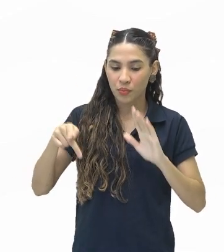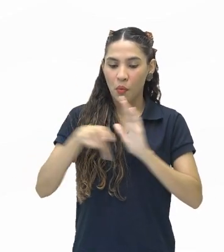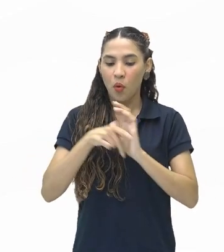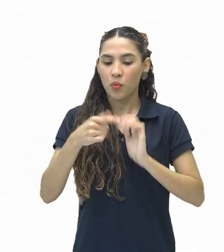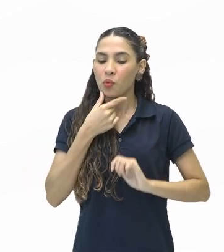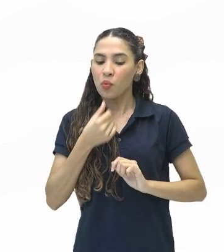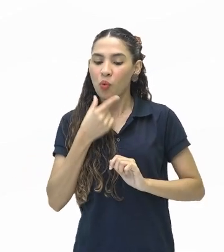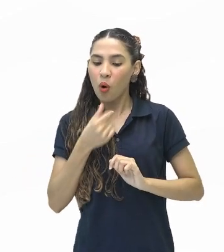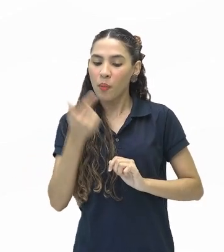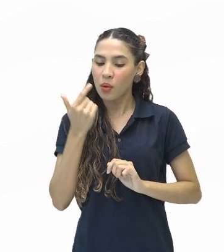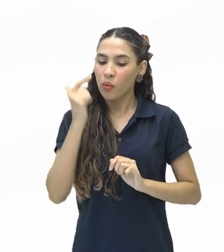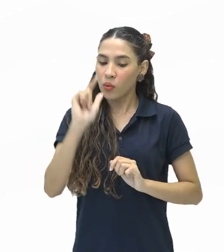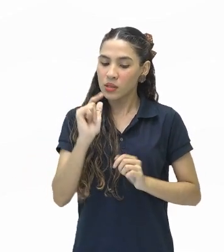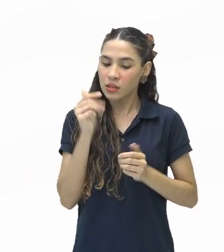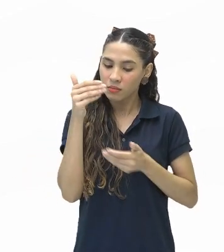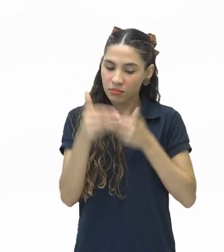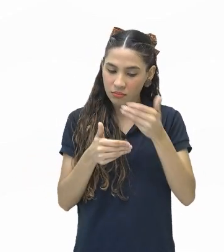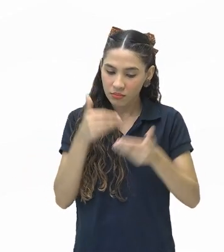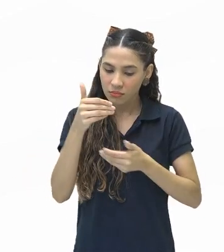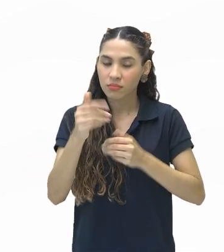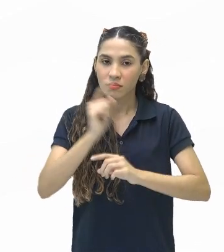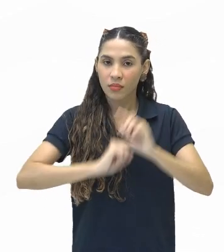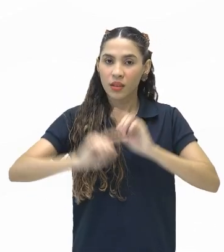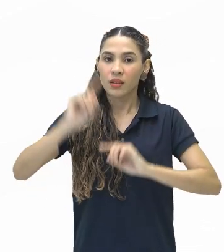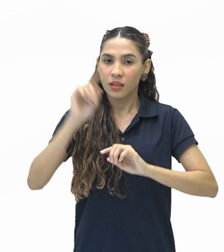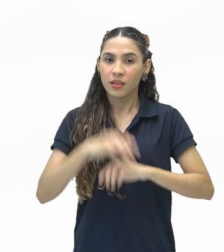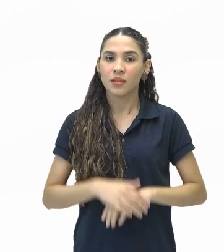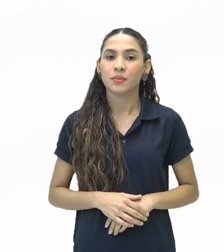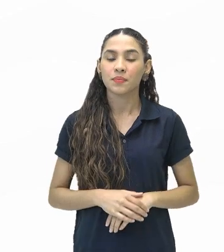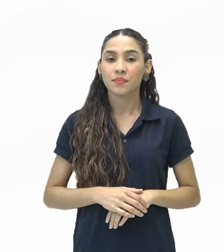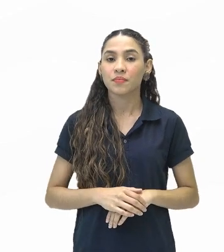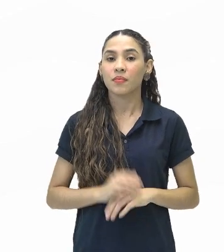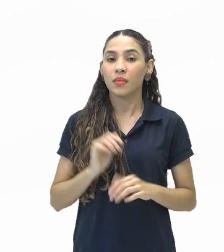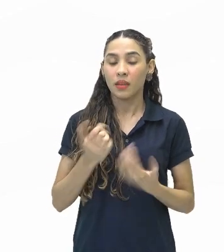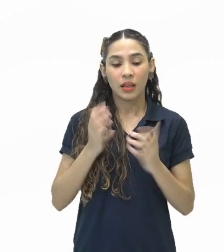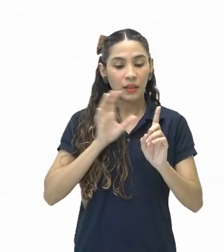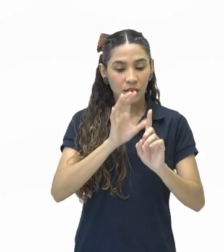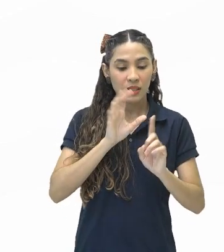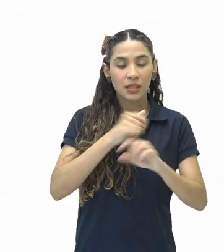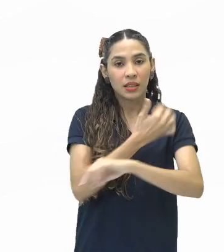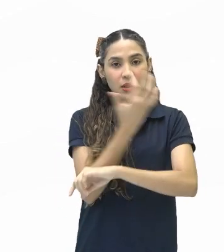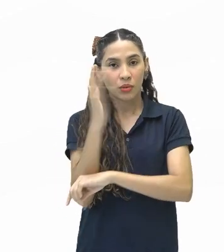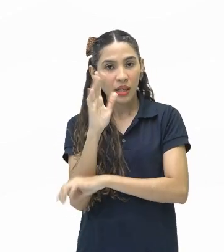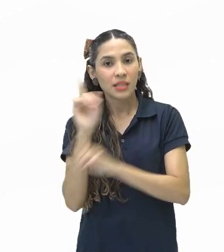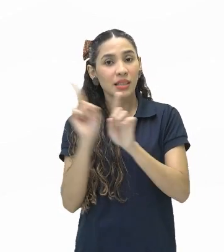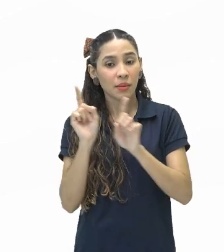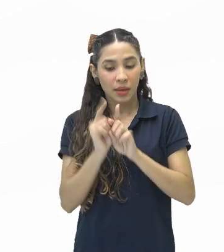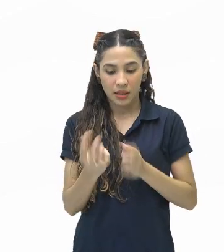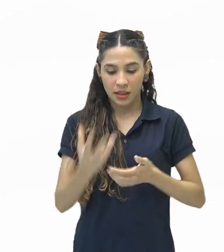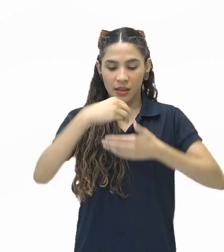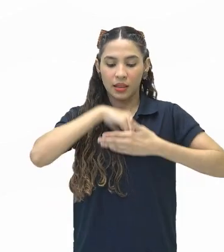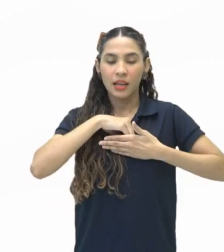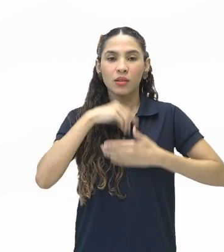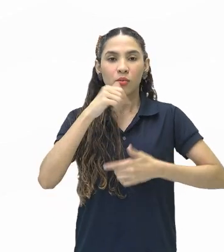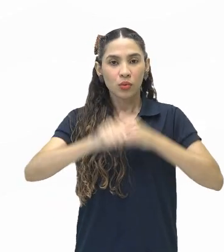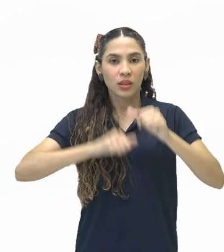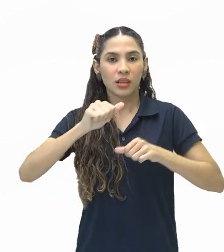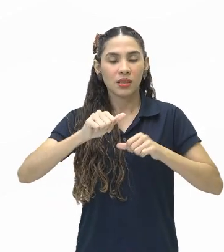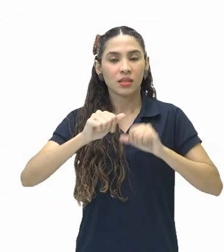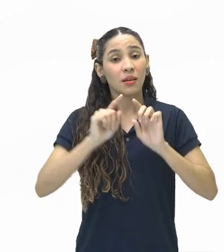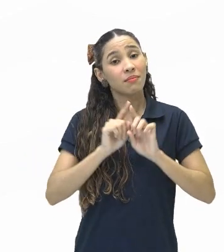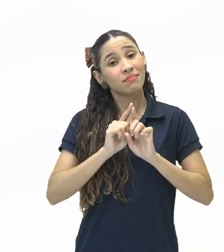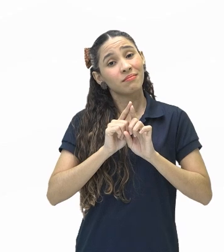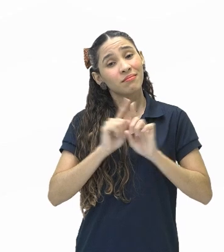homem ir se constituindo, se transformando a natureza e também se transformando nesse processo,